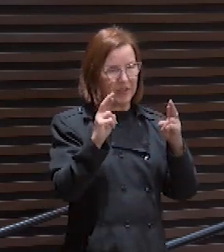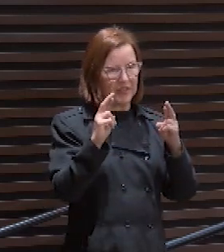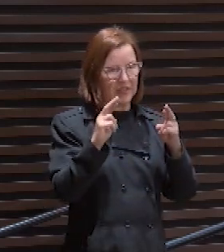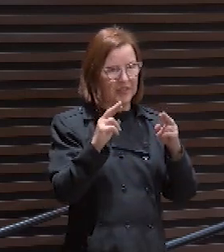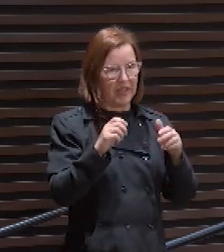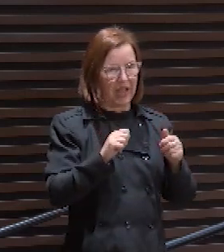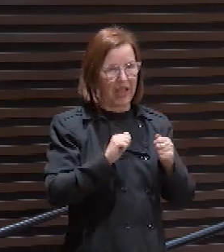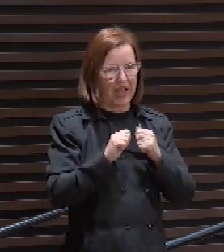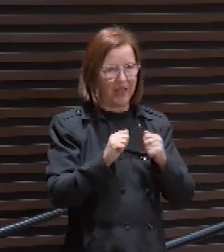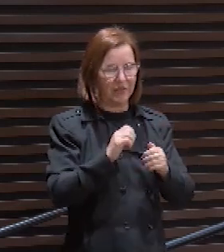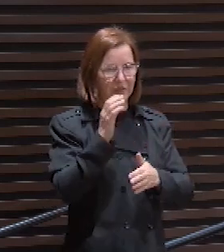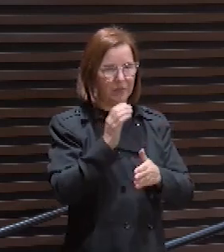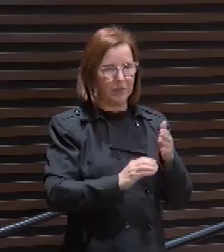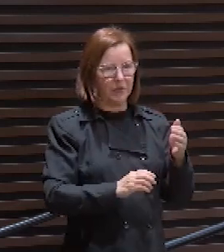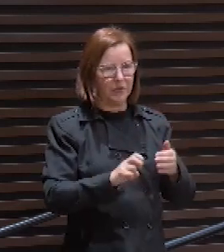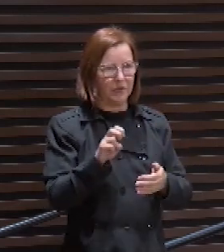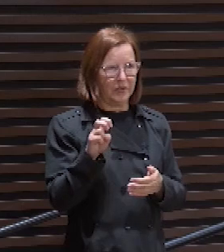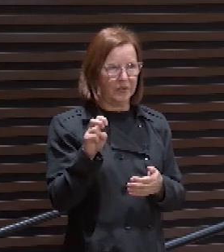Atos 5.